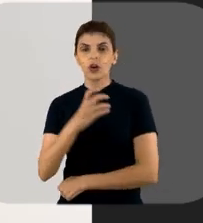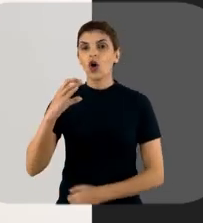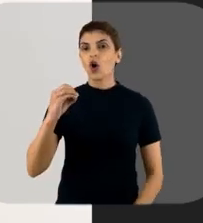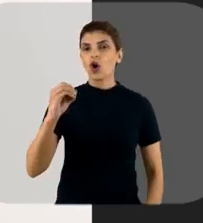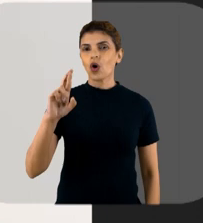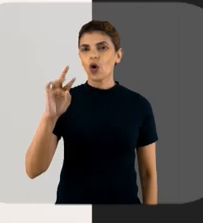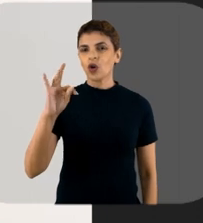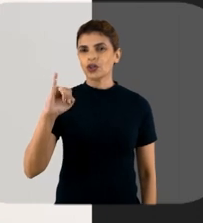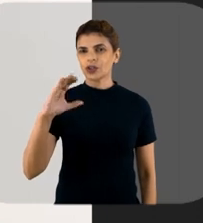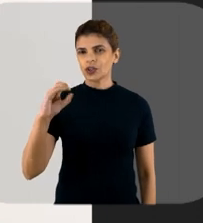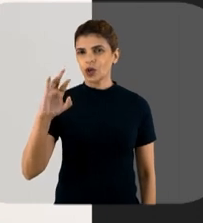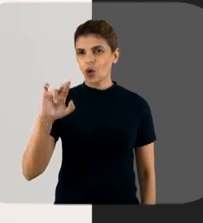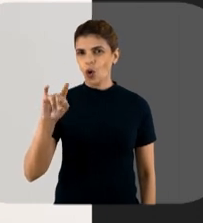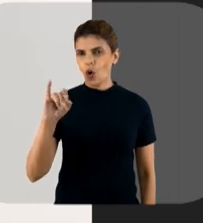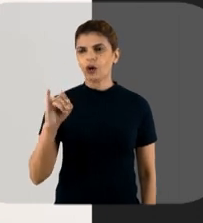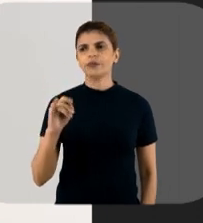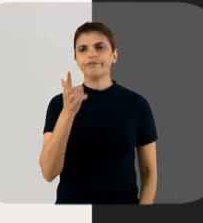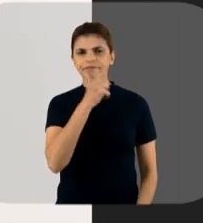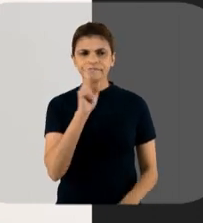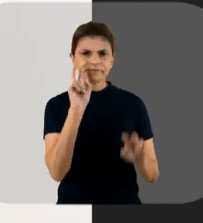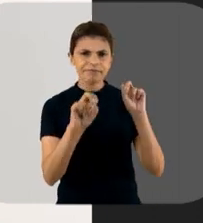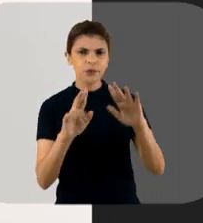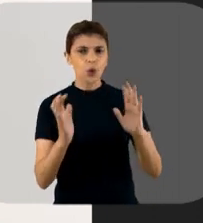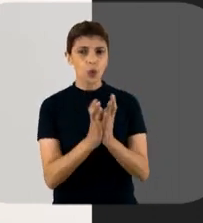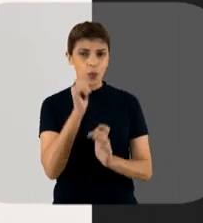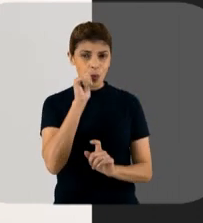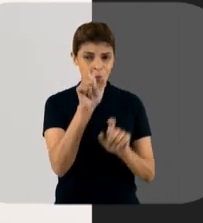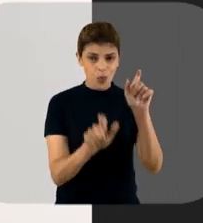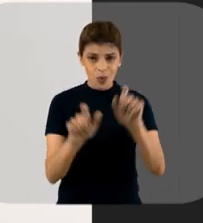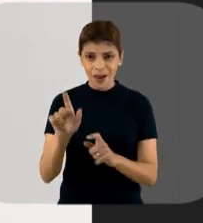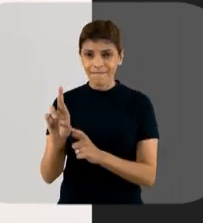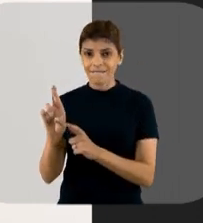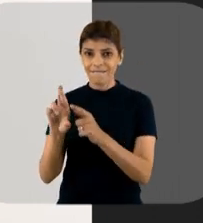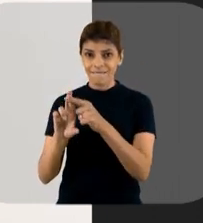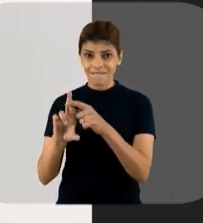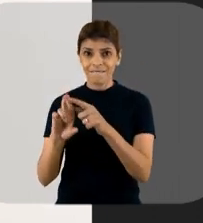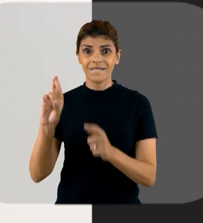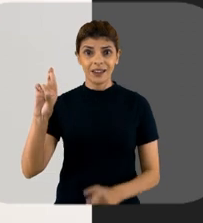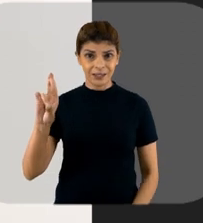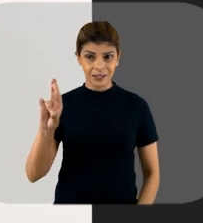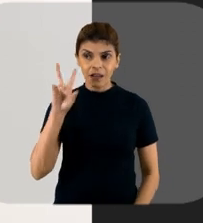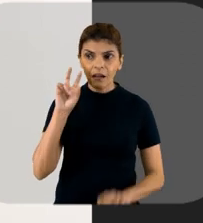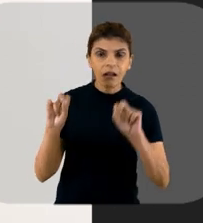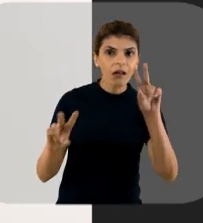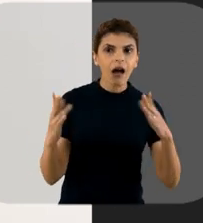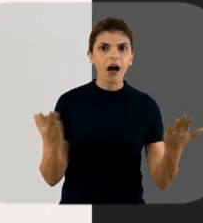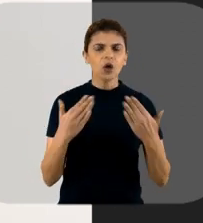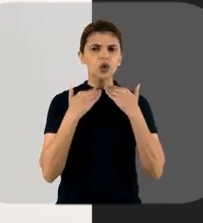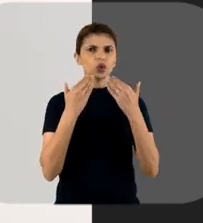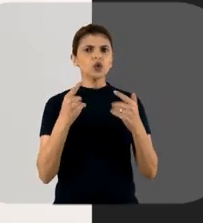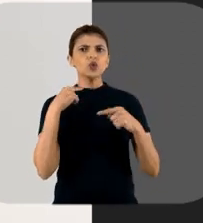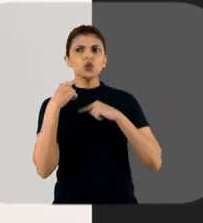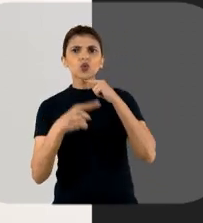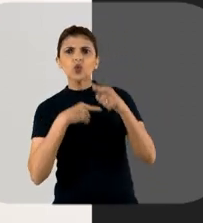uso do corticoide. A gente precisa lembrar que as evidências do grupo de gestantes elas estão começando a aparecer agora.